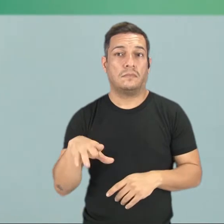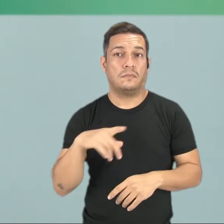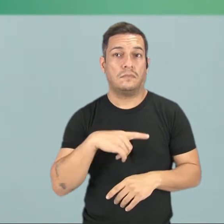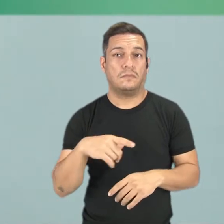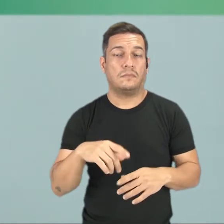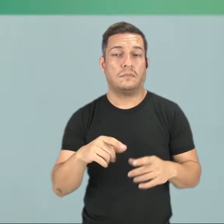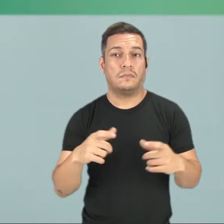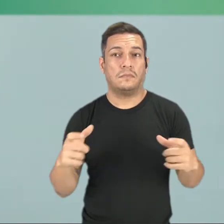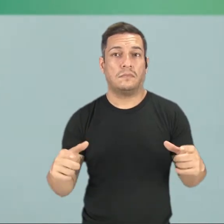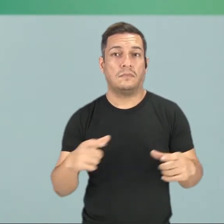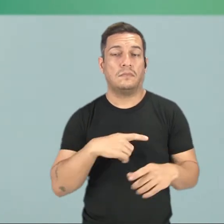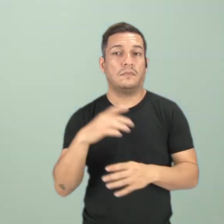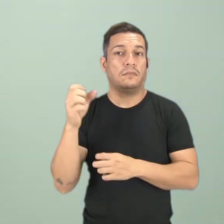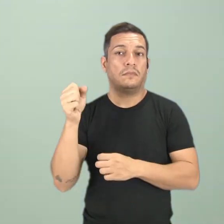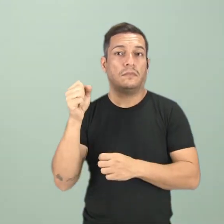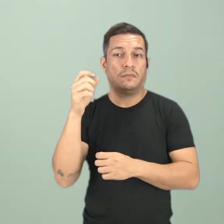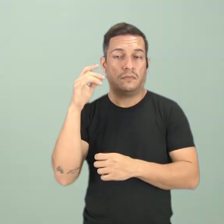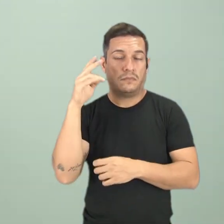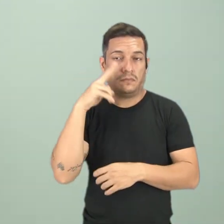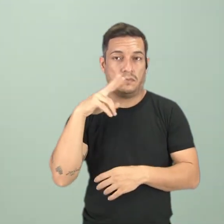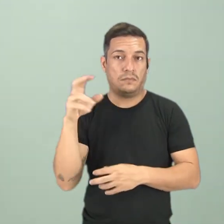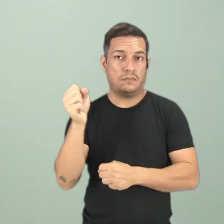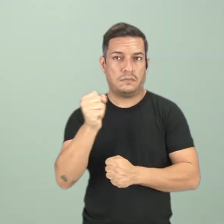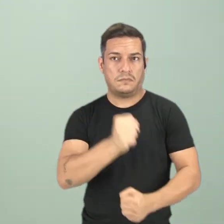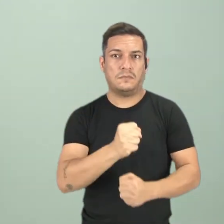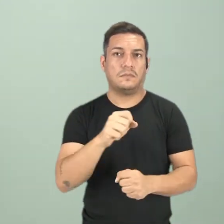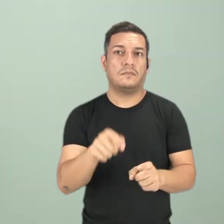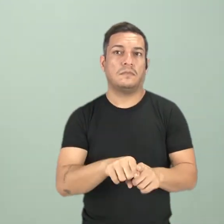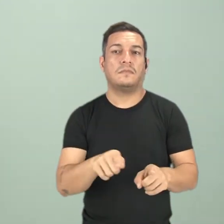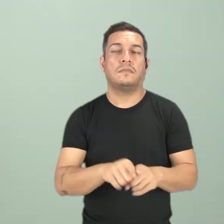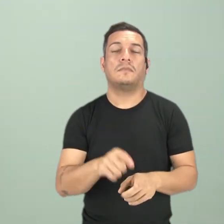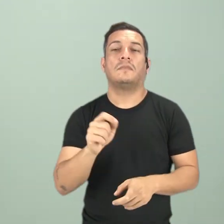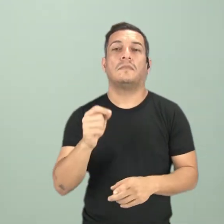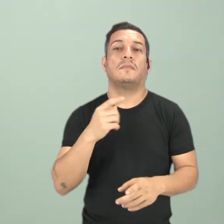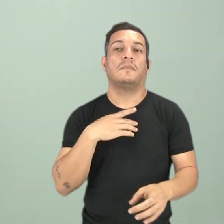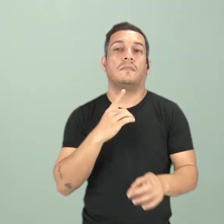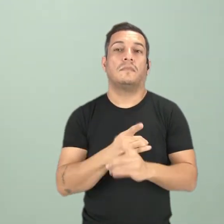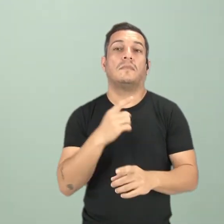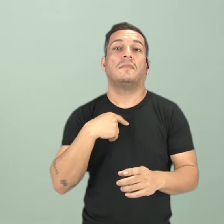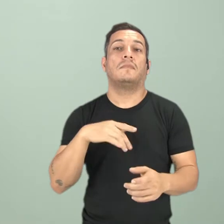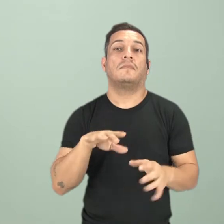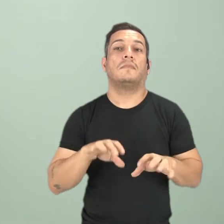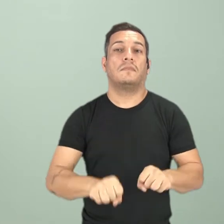tinha maior território tinha um poder, irmão. Foi por isso que o Brasil foi descoberto. Por quê? Porque